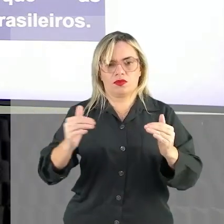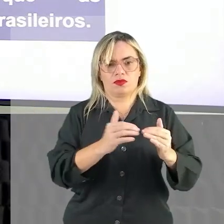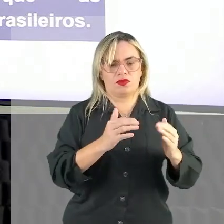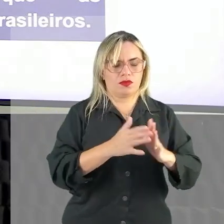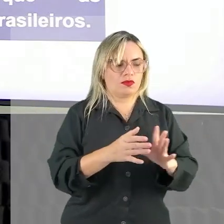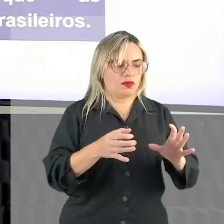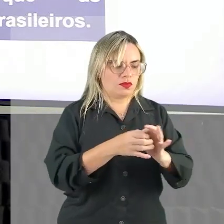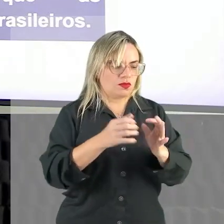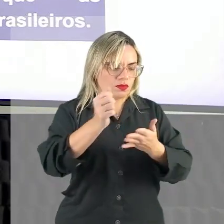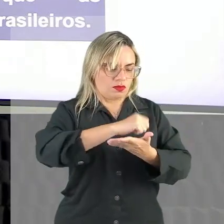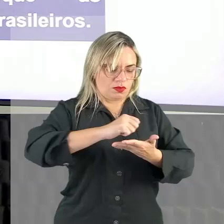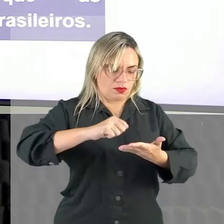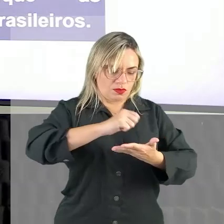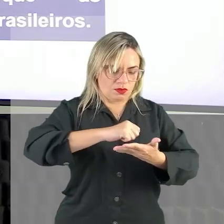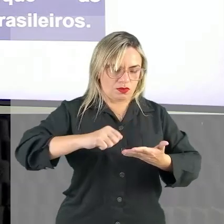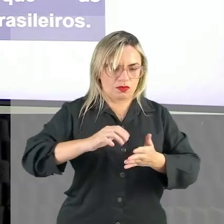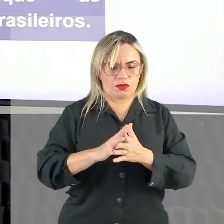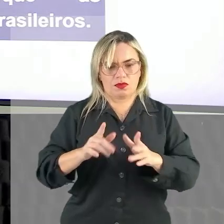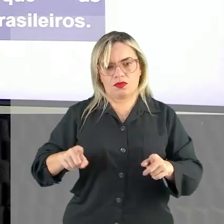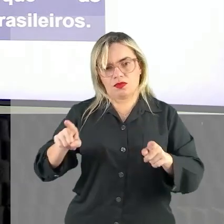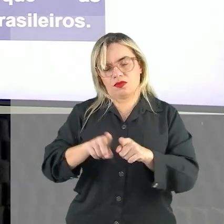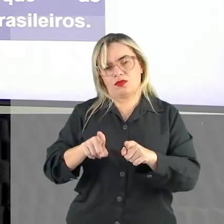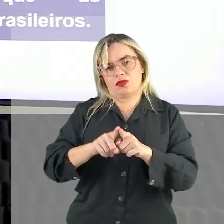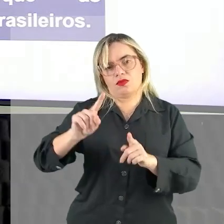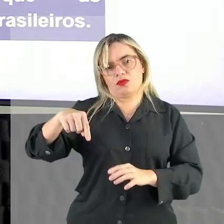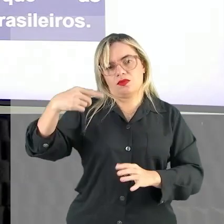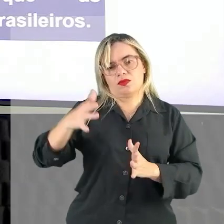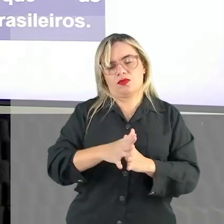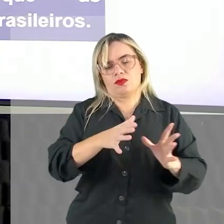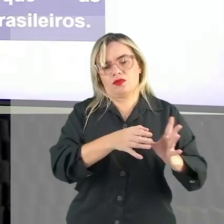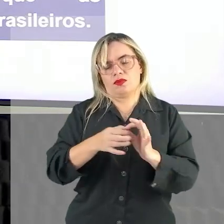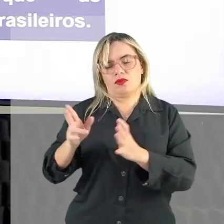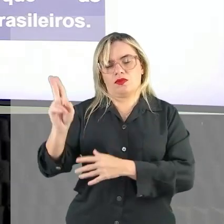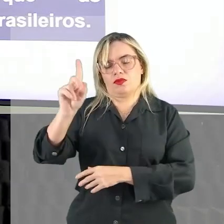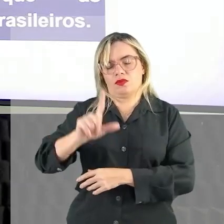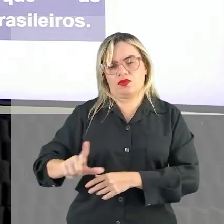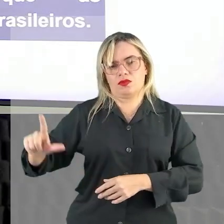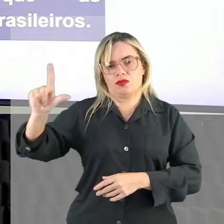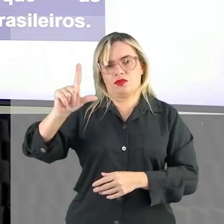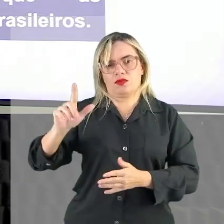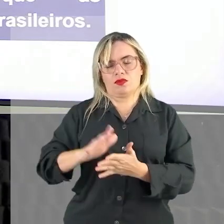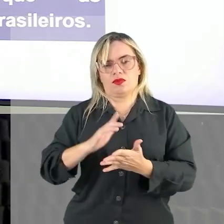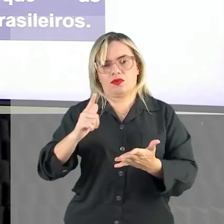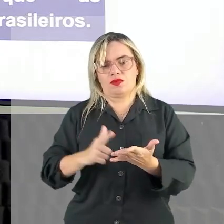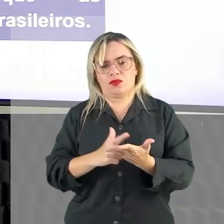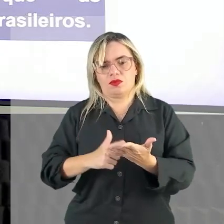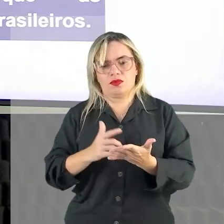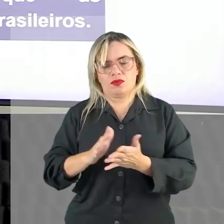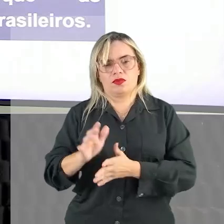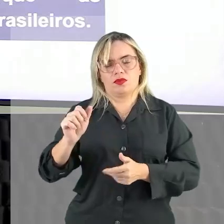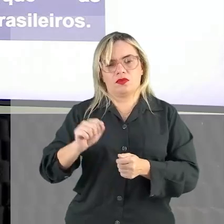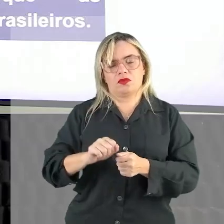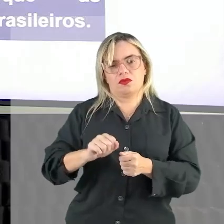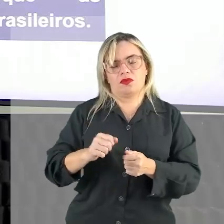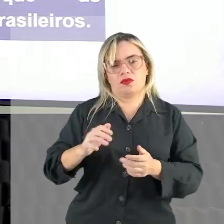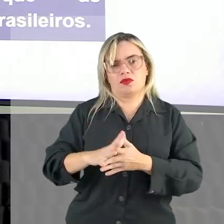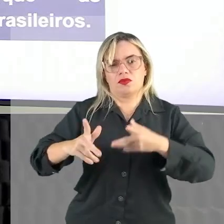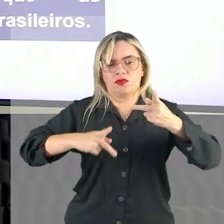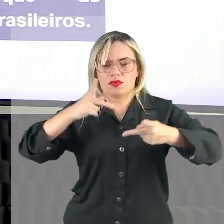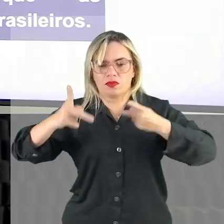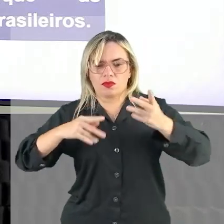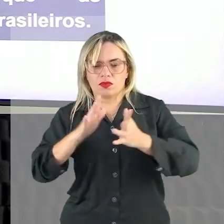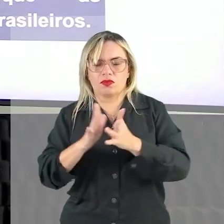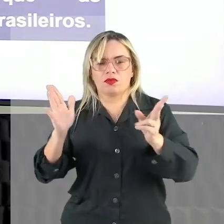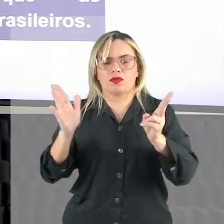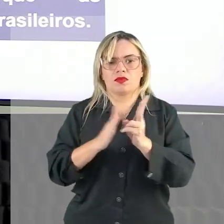dele. Poderia ter trazido também um outro contexto literário de alguma obra que fale sobre indígenas e sua relação com o